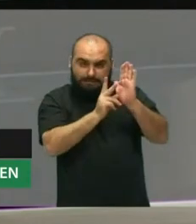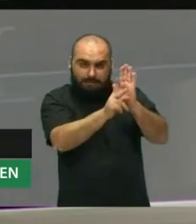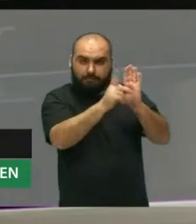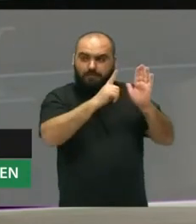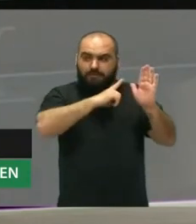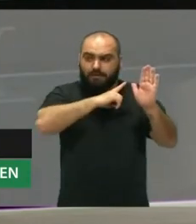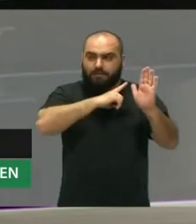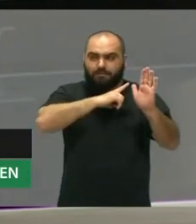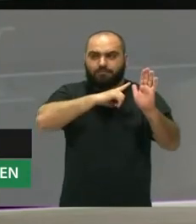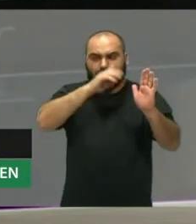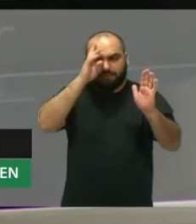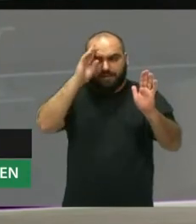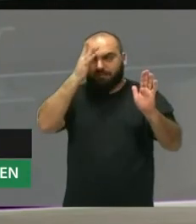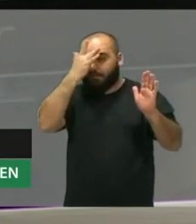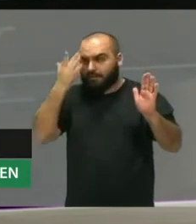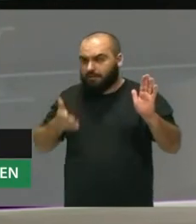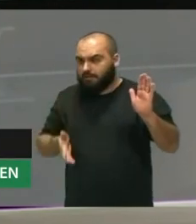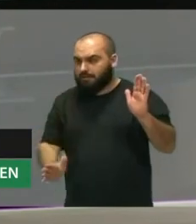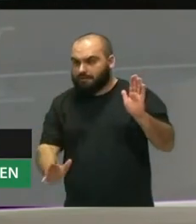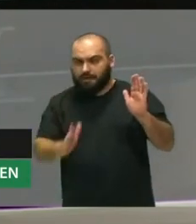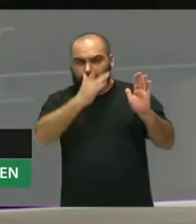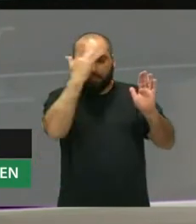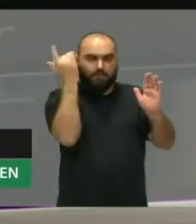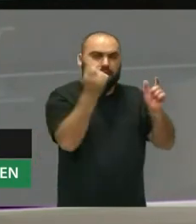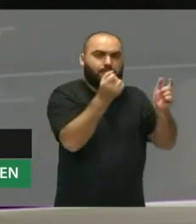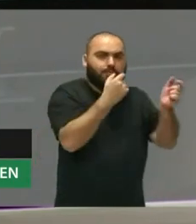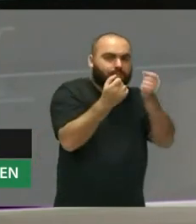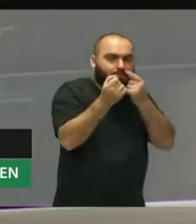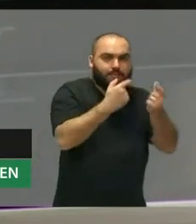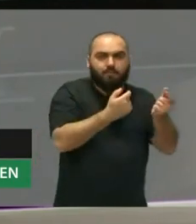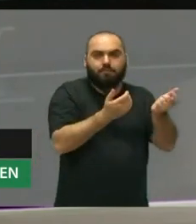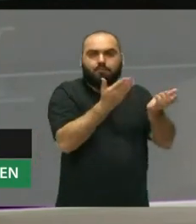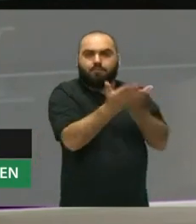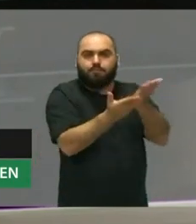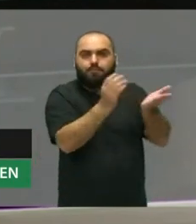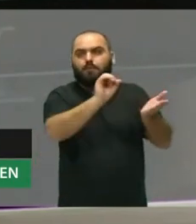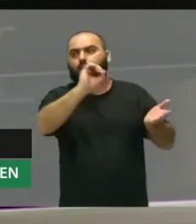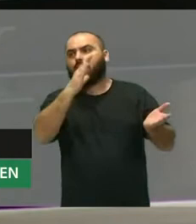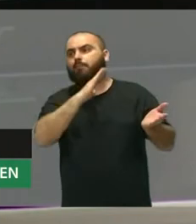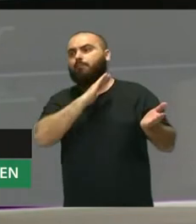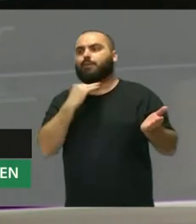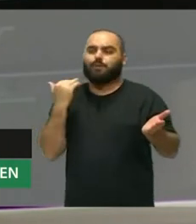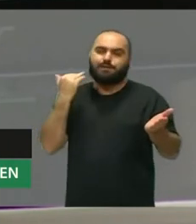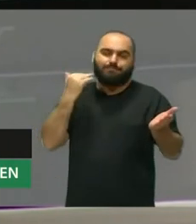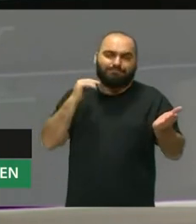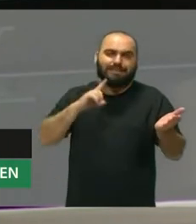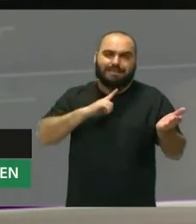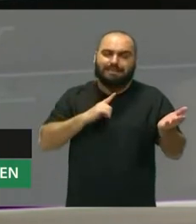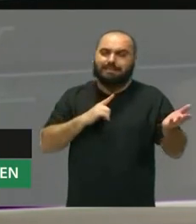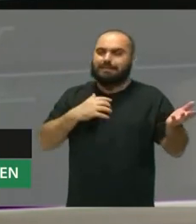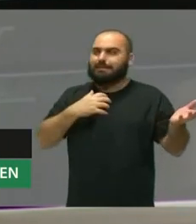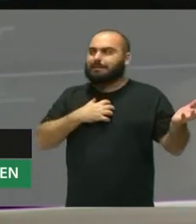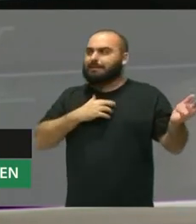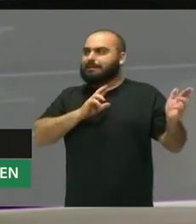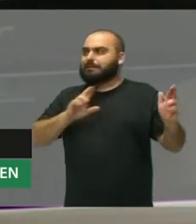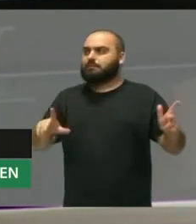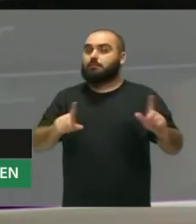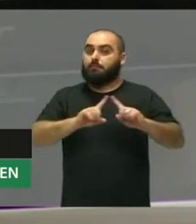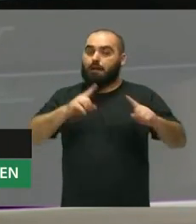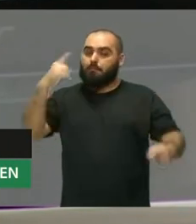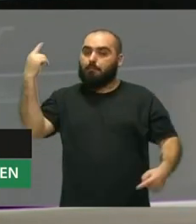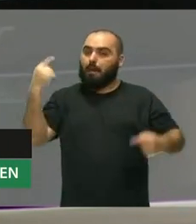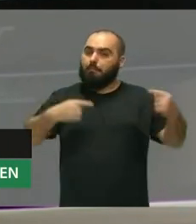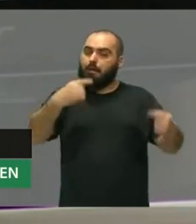Quem nasceu, a pessoa que está sendo tratada, ou, porventura, um óbito ou outro. Mas, numa discussão desse nível, a gente tem